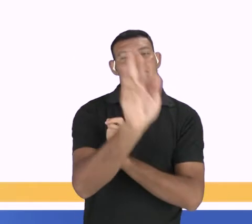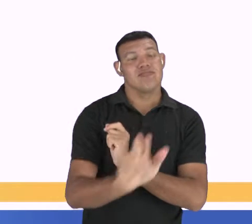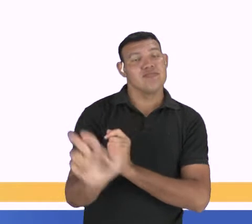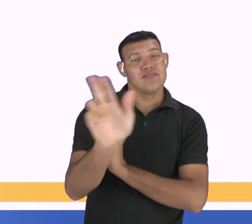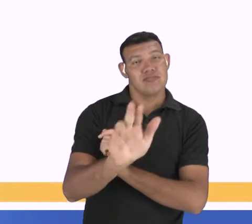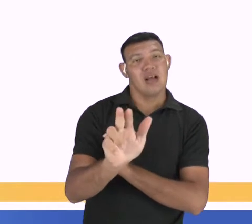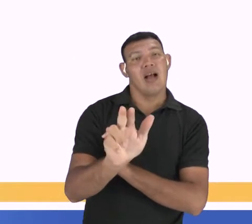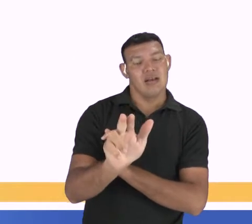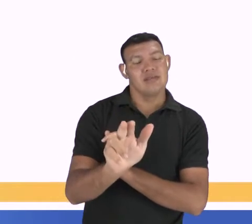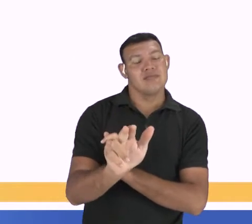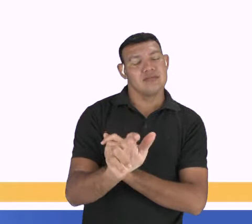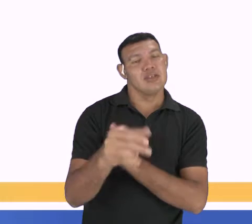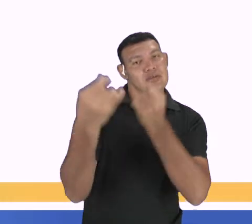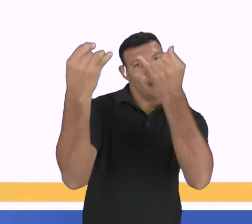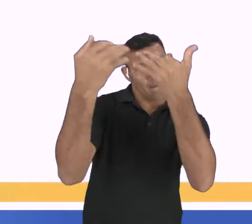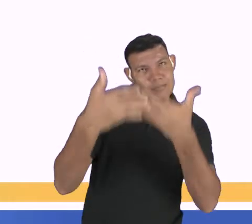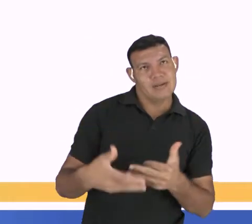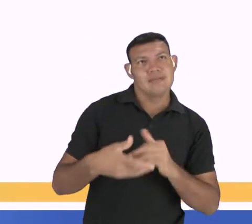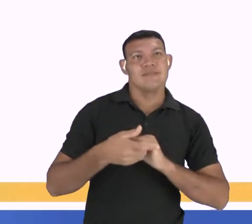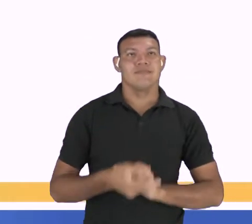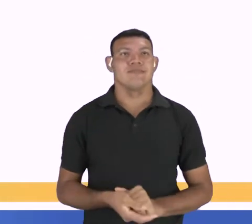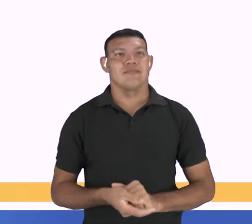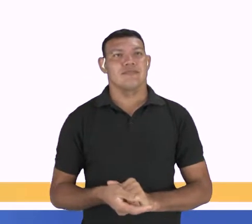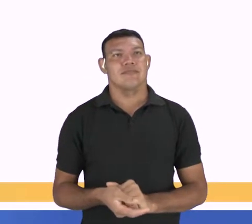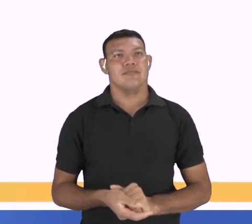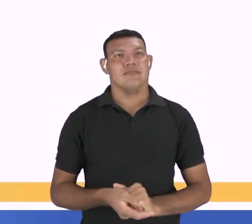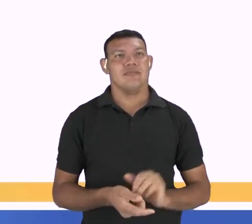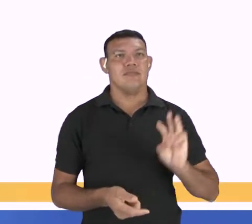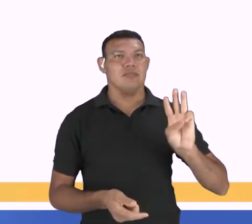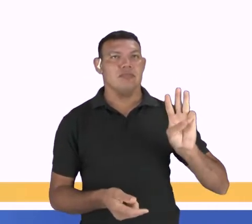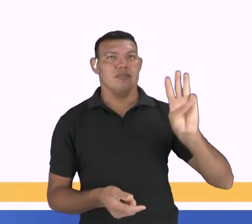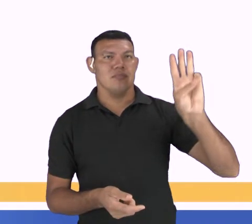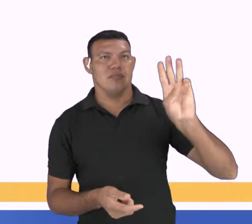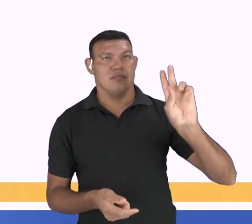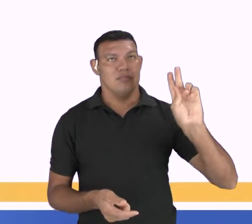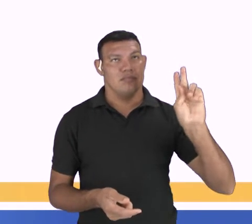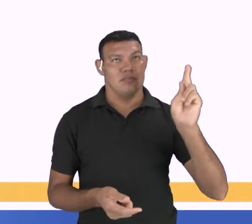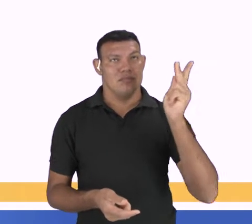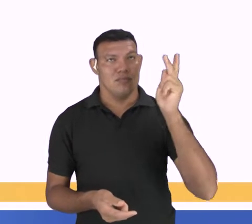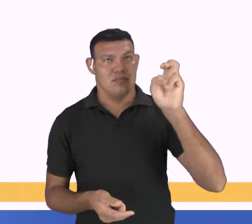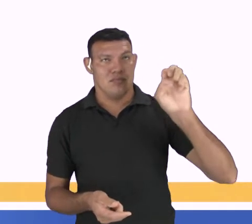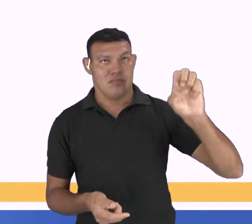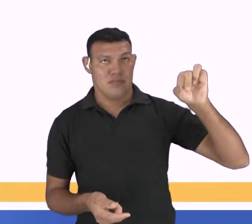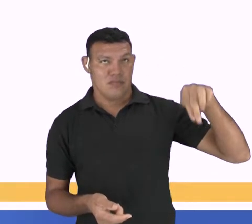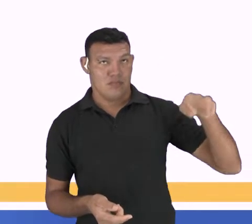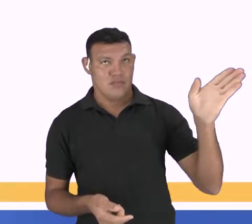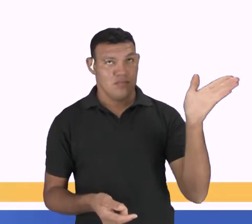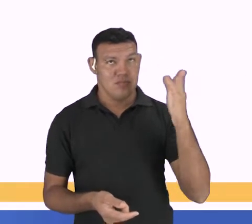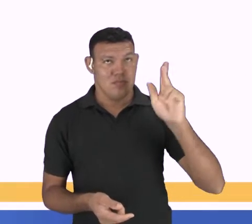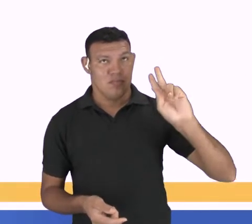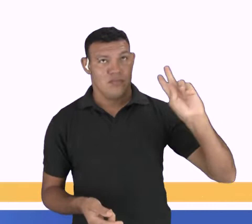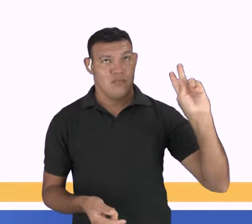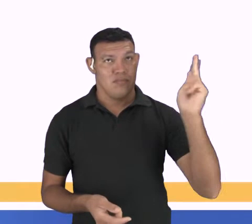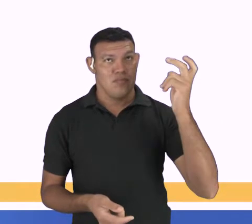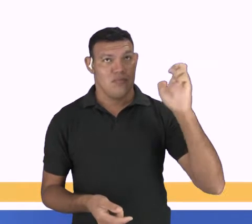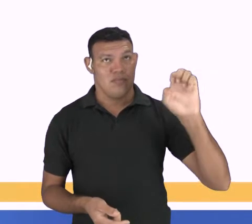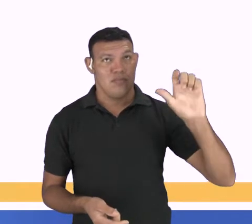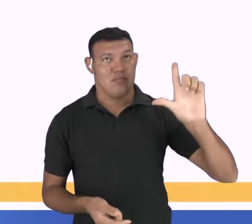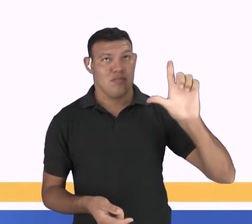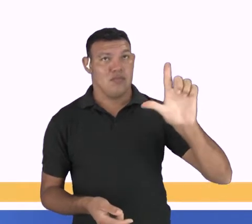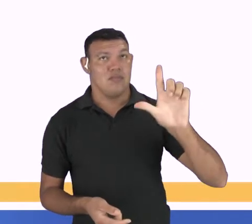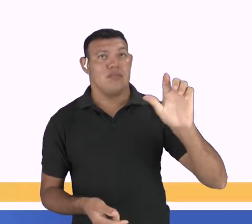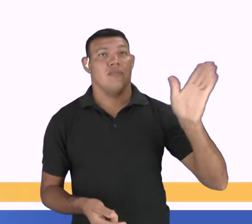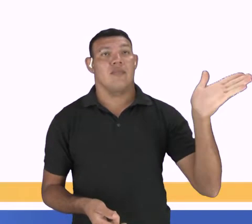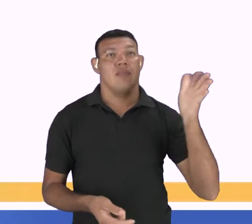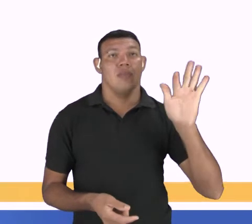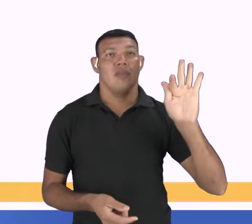Outra expressão idiomática, when hell freezes over. Ao pé da letra seria quando o inferno acabar congelado. Mas,